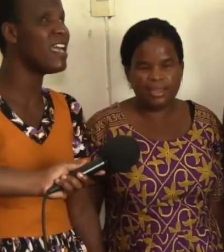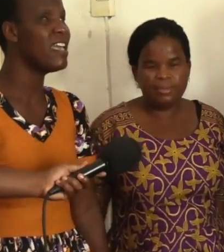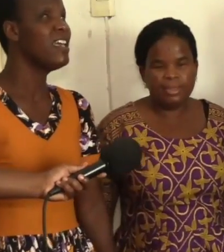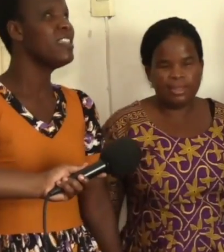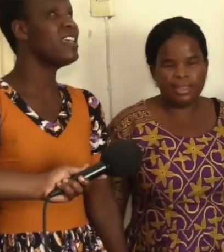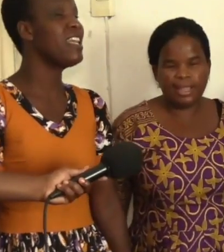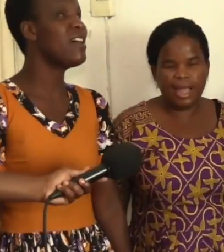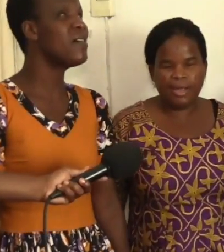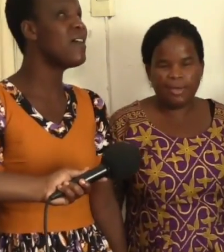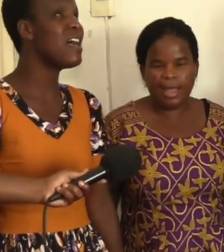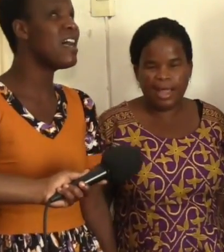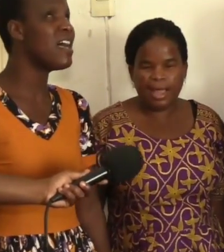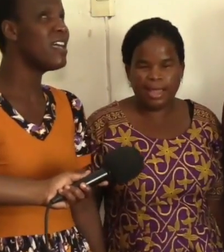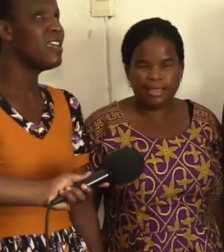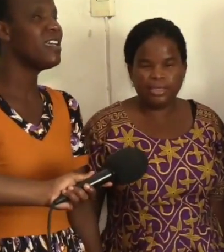Música